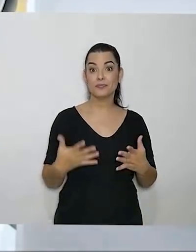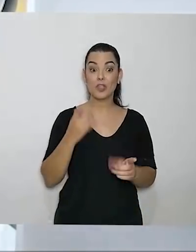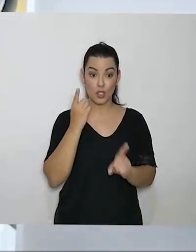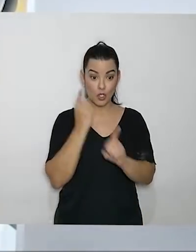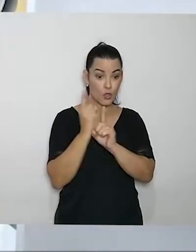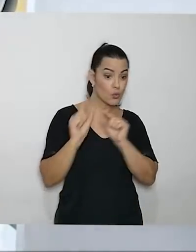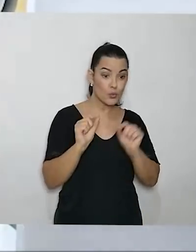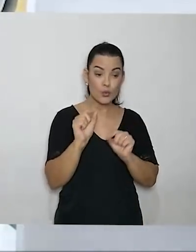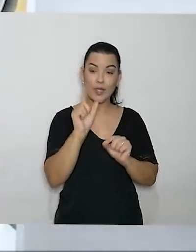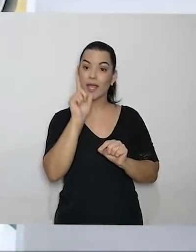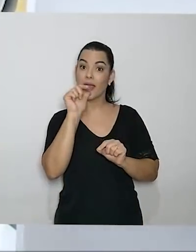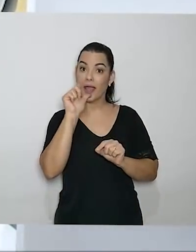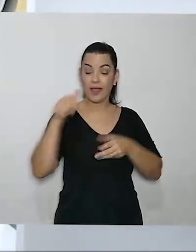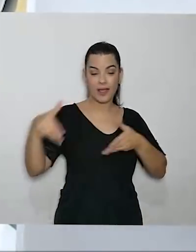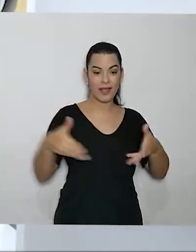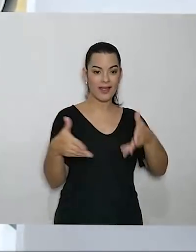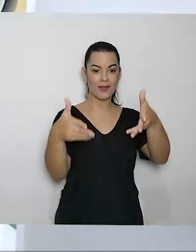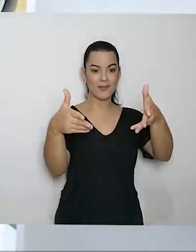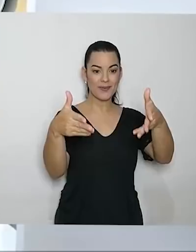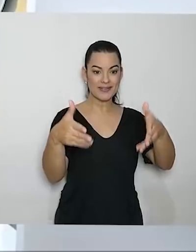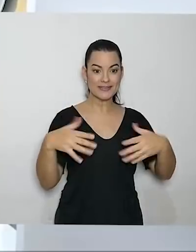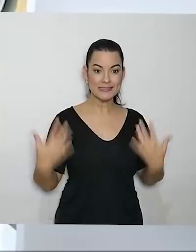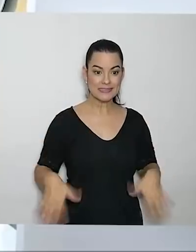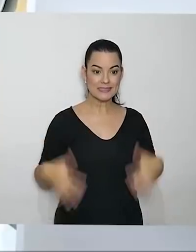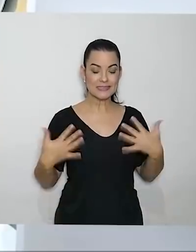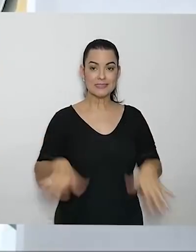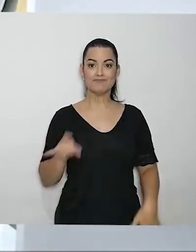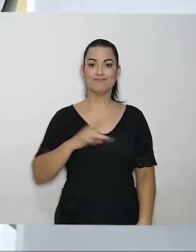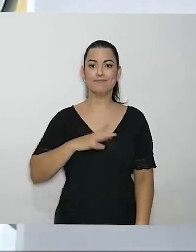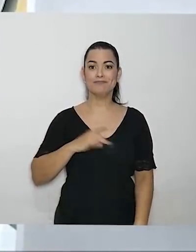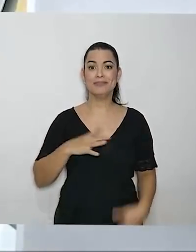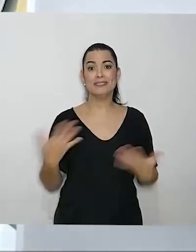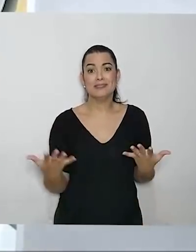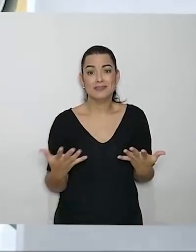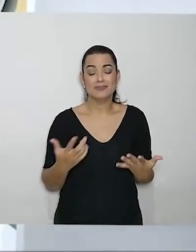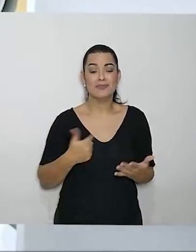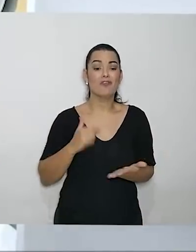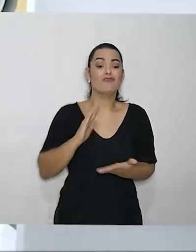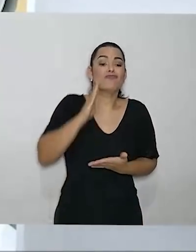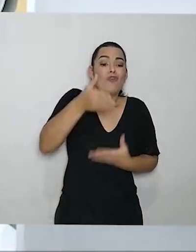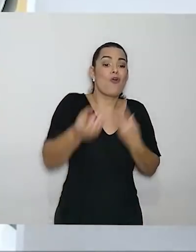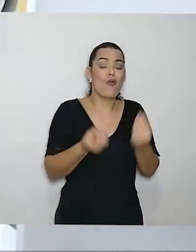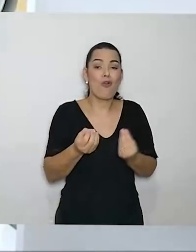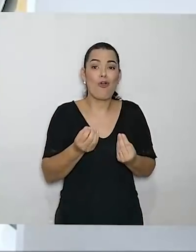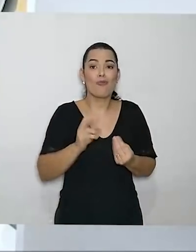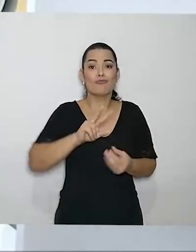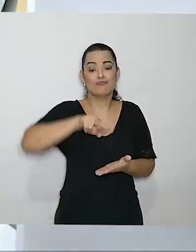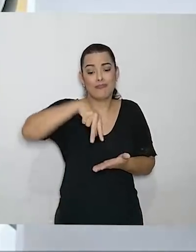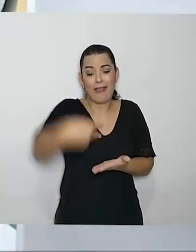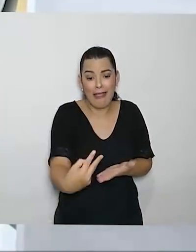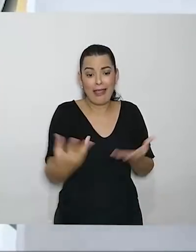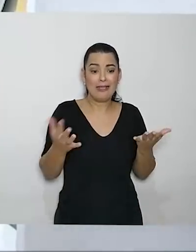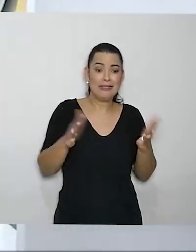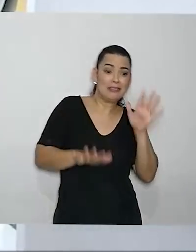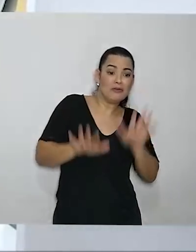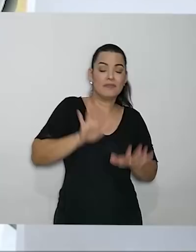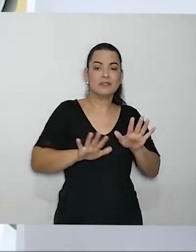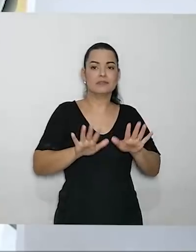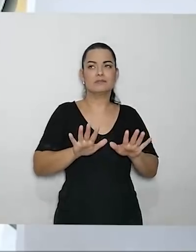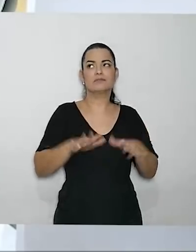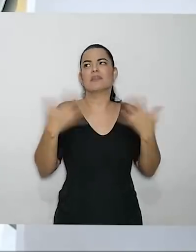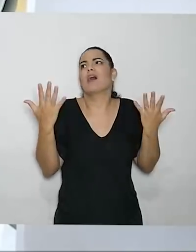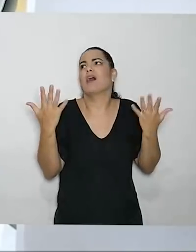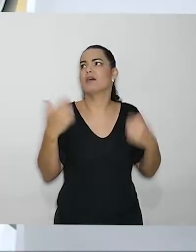Viu um riozinho e teve medo de passar. E se caísse na água? Com vergonha, ele